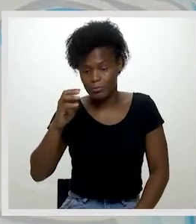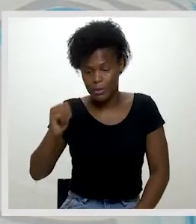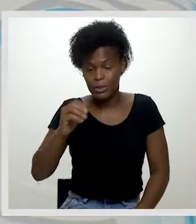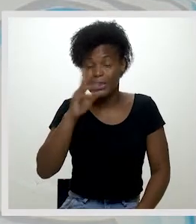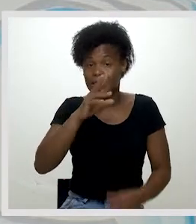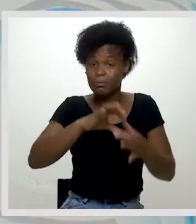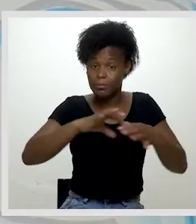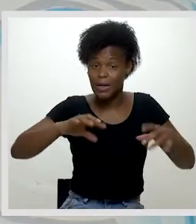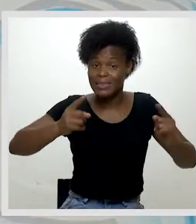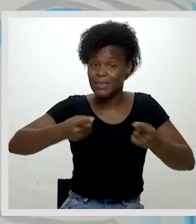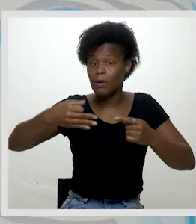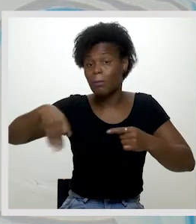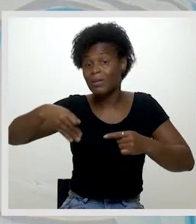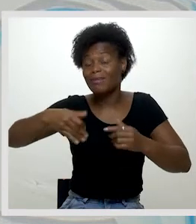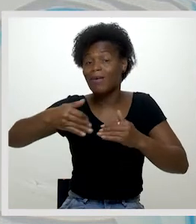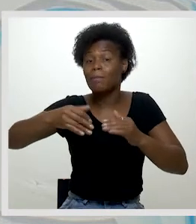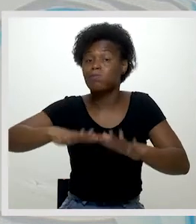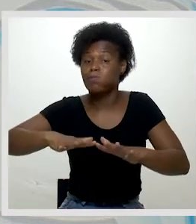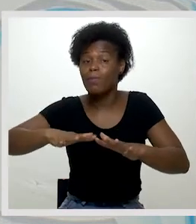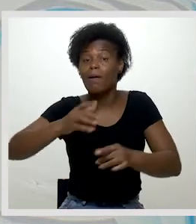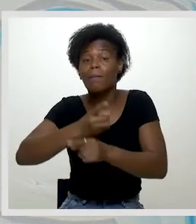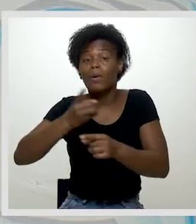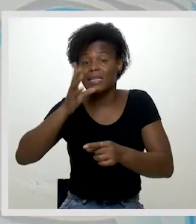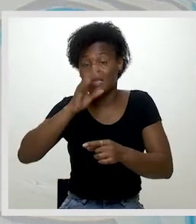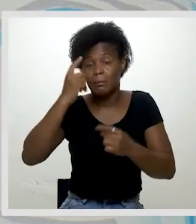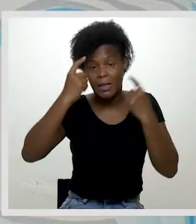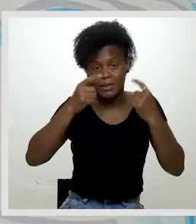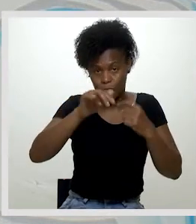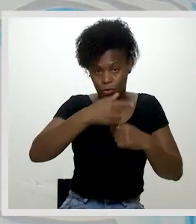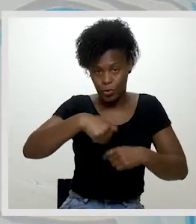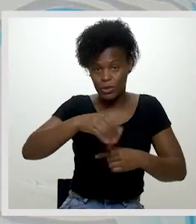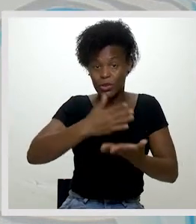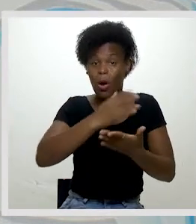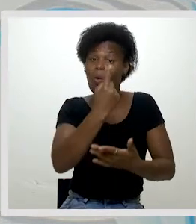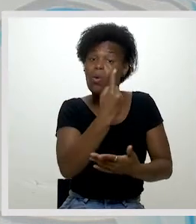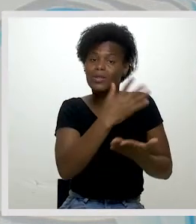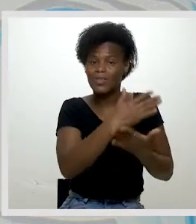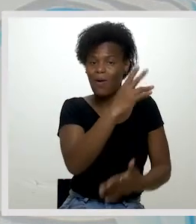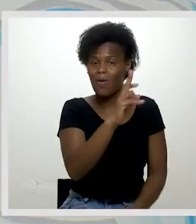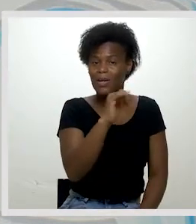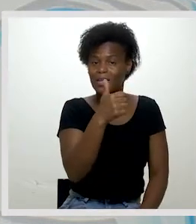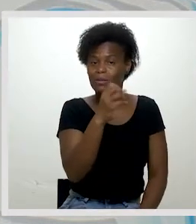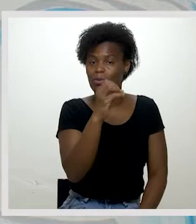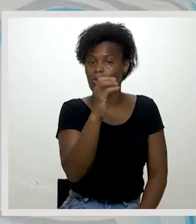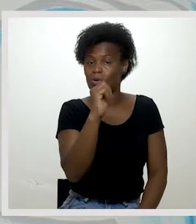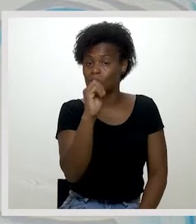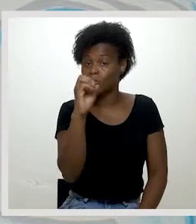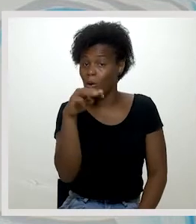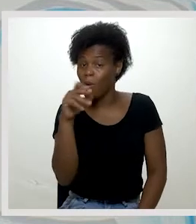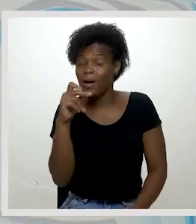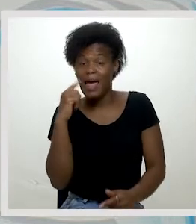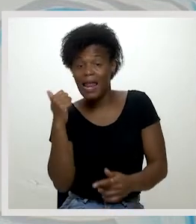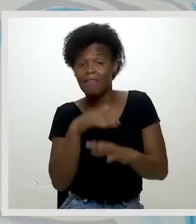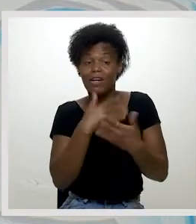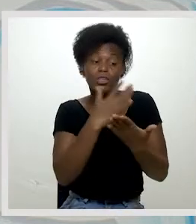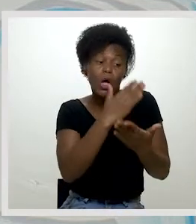a síntese de proteína irá ser interrompida. Porque imagina, temos apenas um só ribossoma, ela faz apenas a síntese de uma